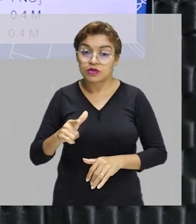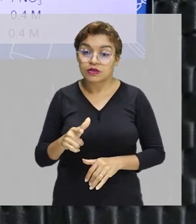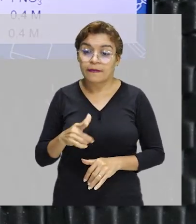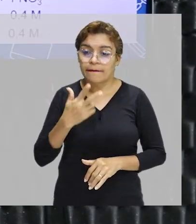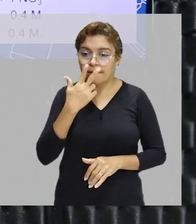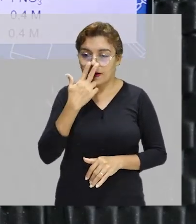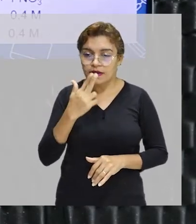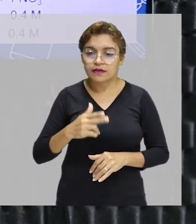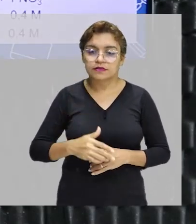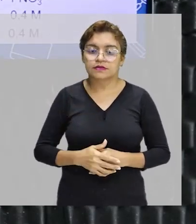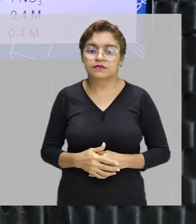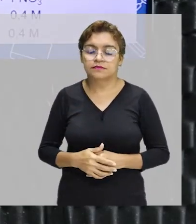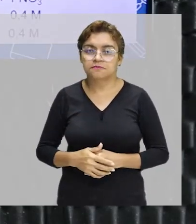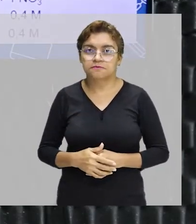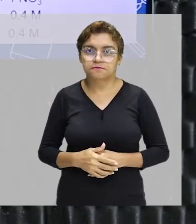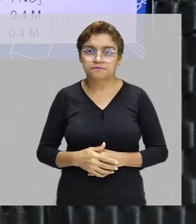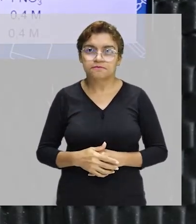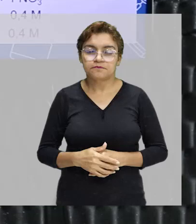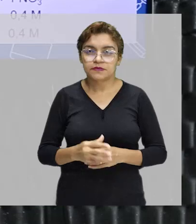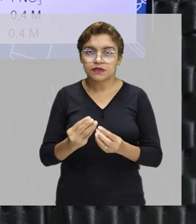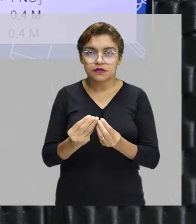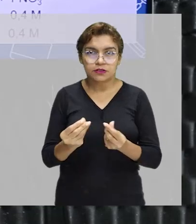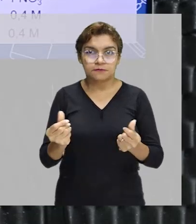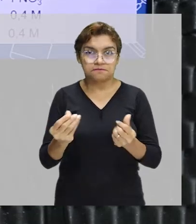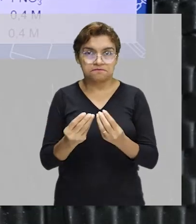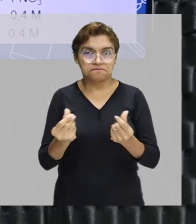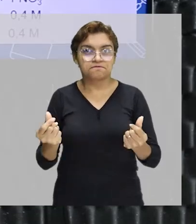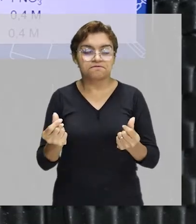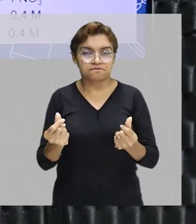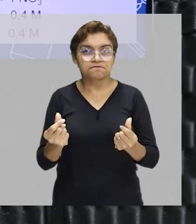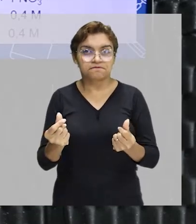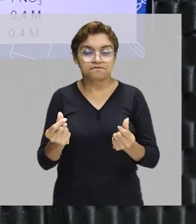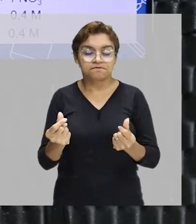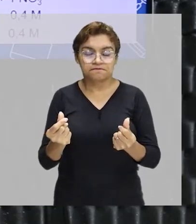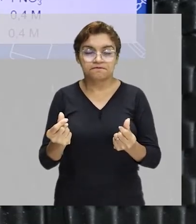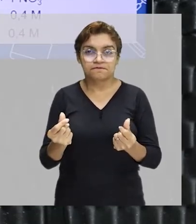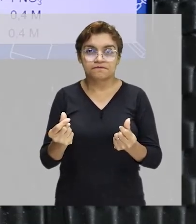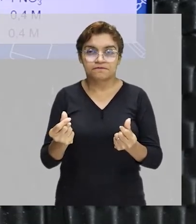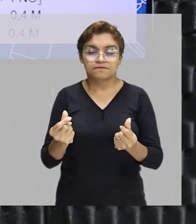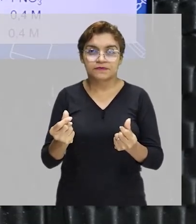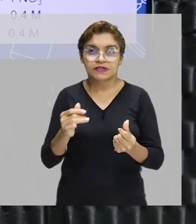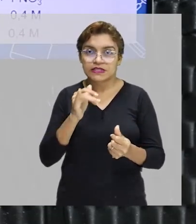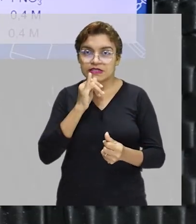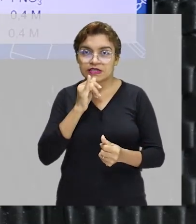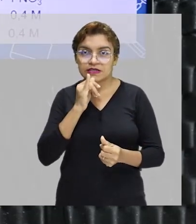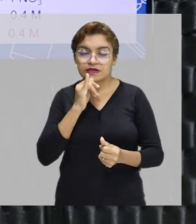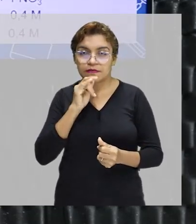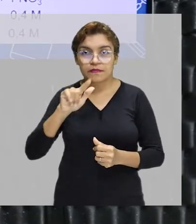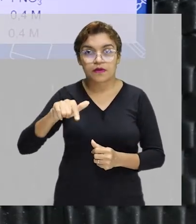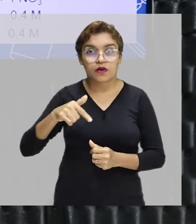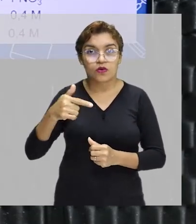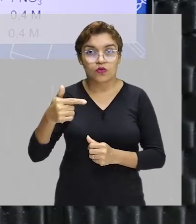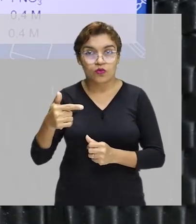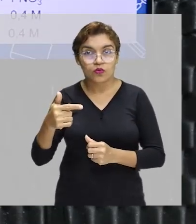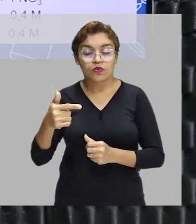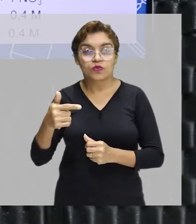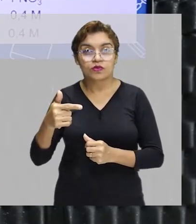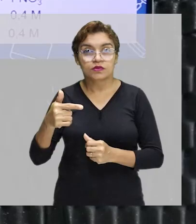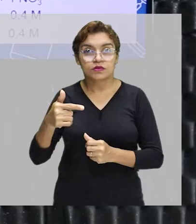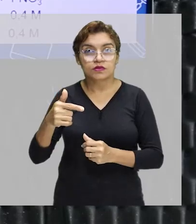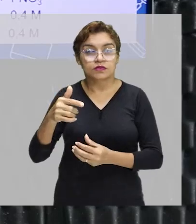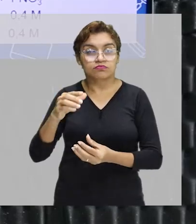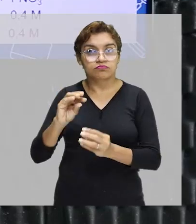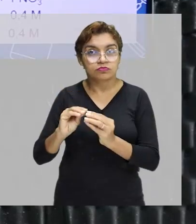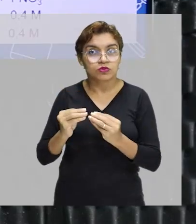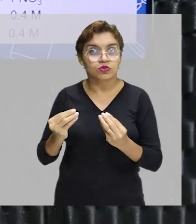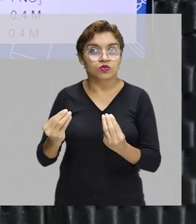fosse, na verdade, uma diluição, que a gente vai estar, né, acrescentando uma outra solução, só que